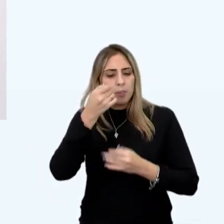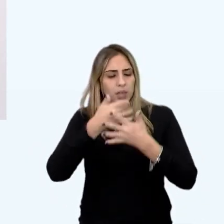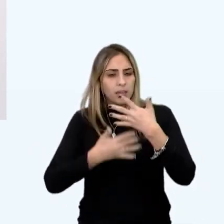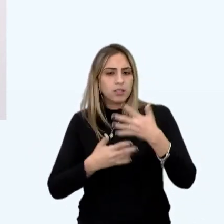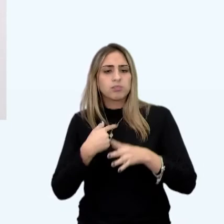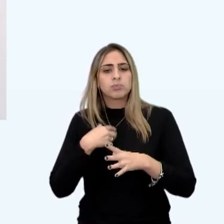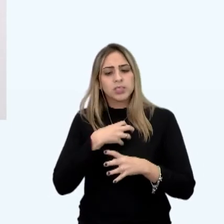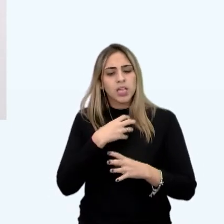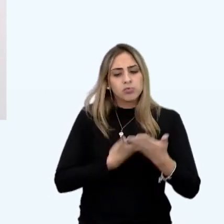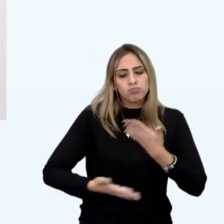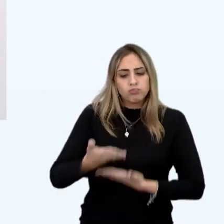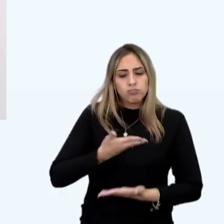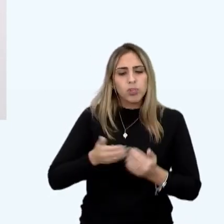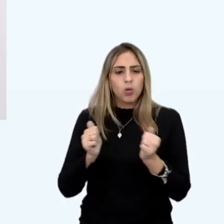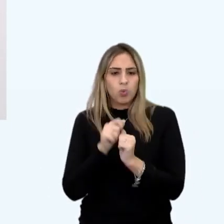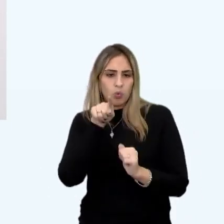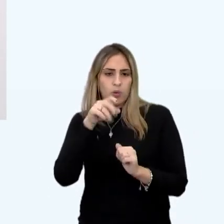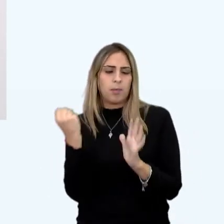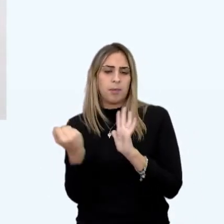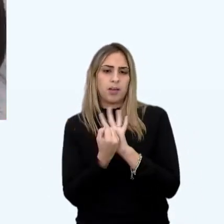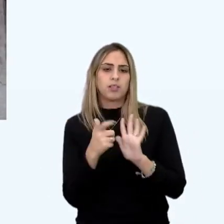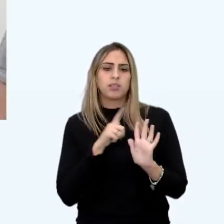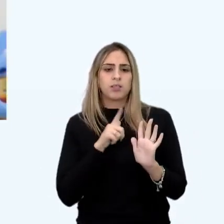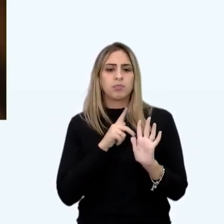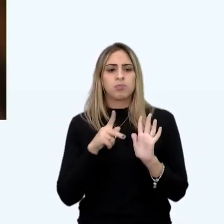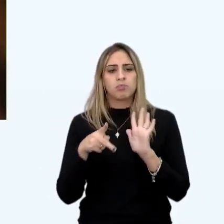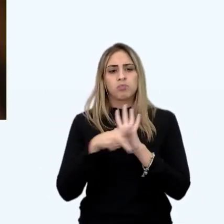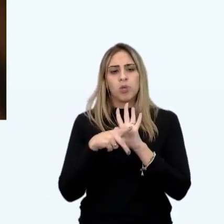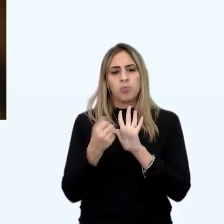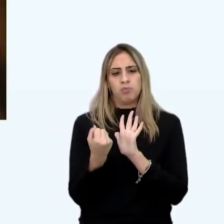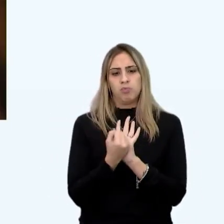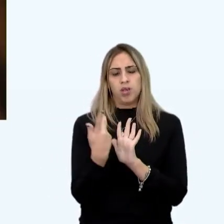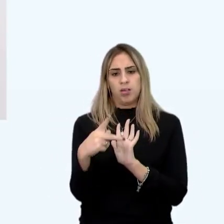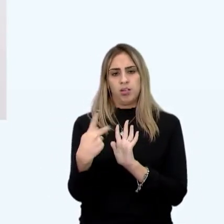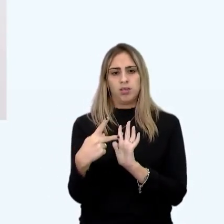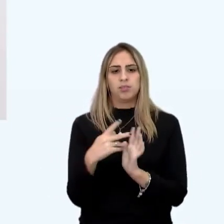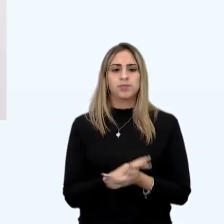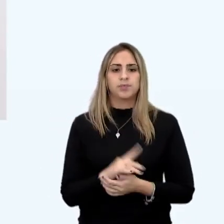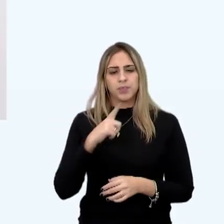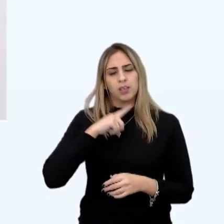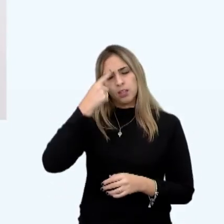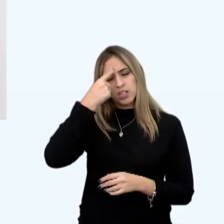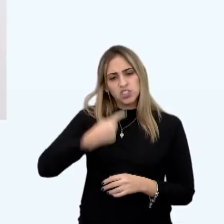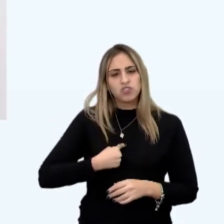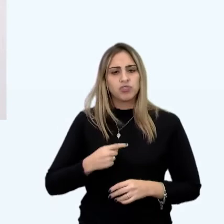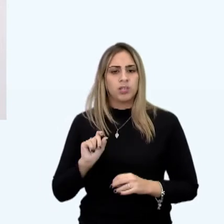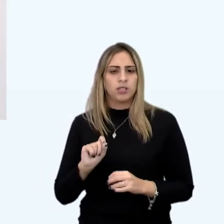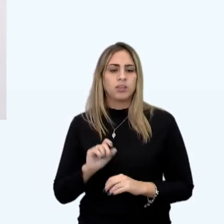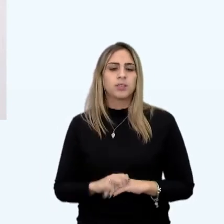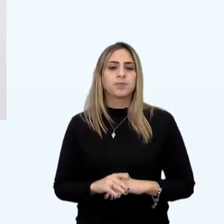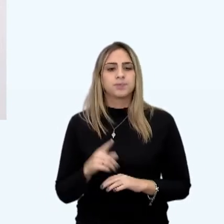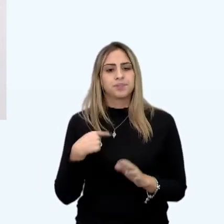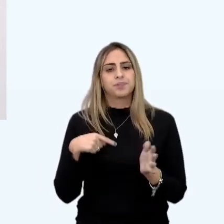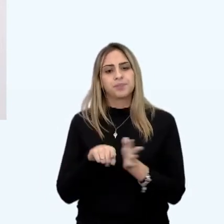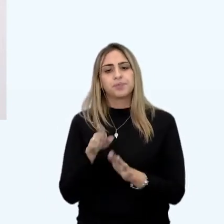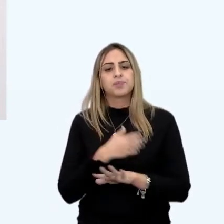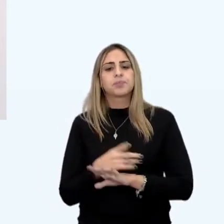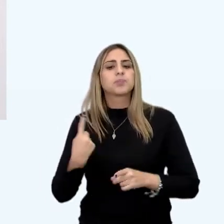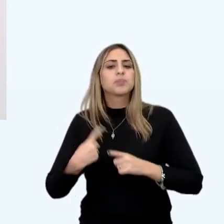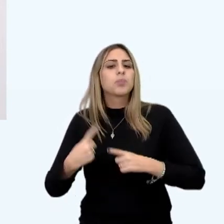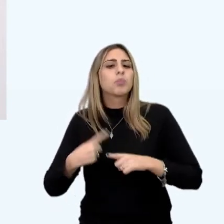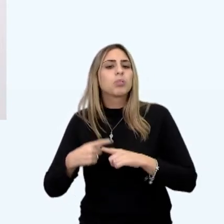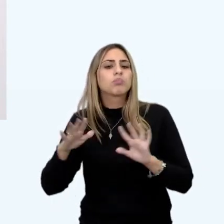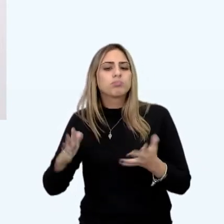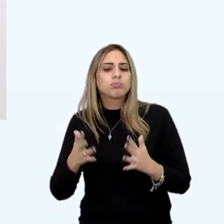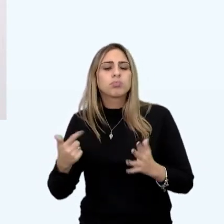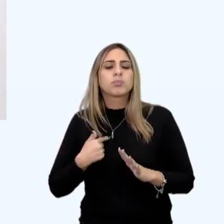envolvidos com a marca e se identificam com o propósito dela. Então, você pode substituir a pergunta inicial por esta: por que o engajamento